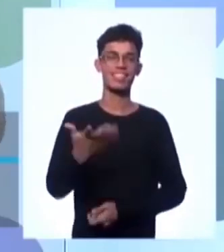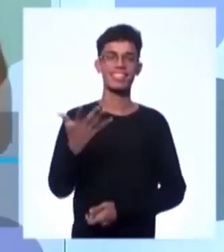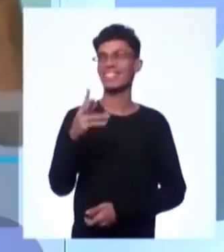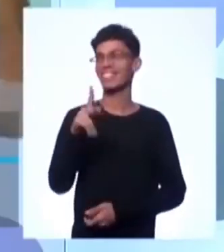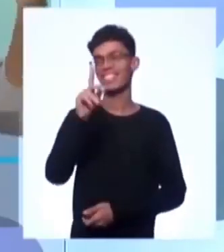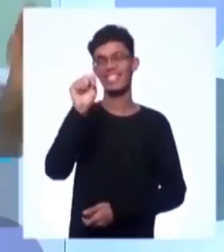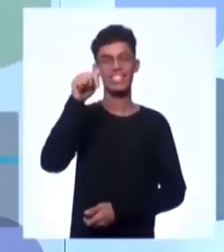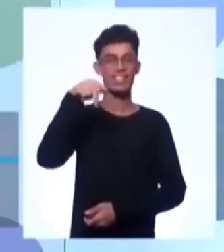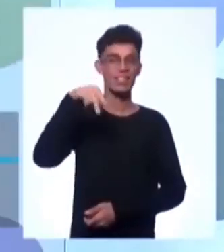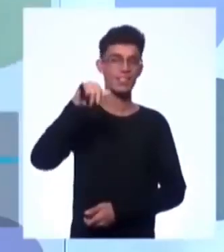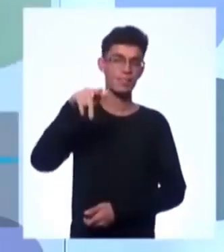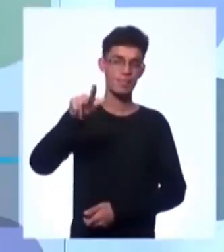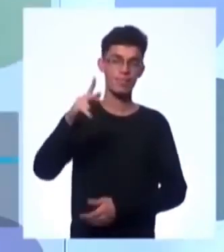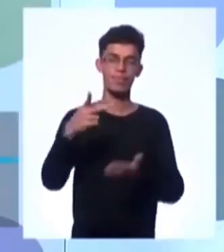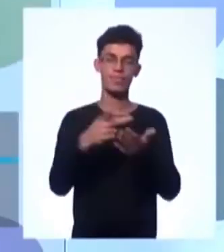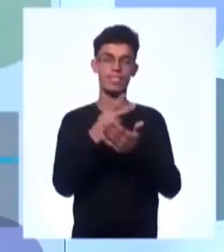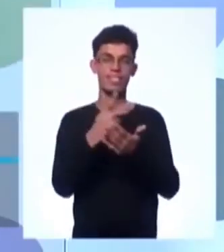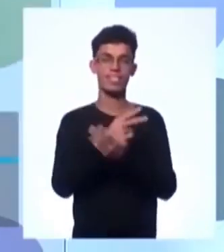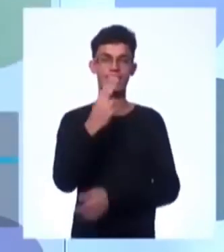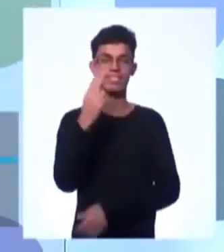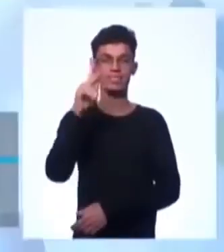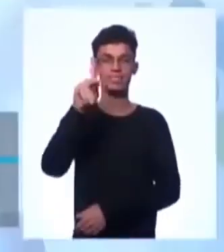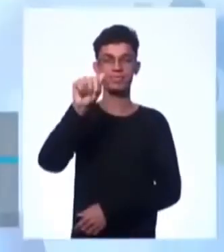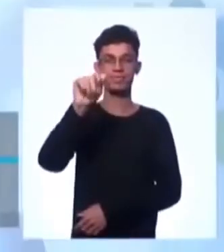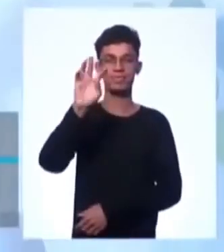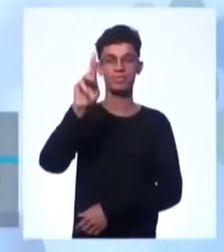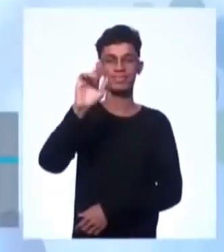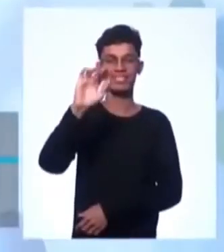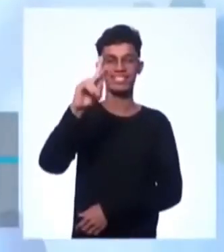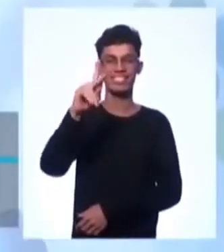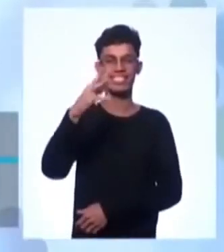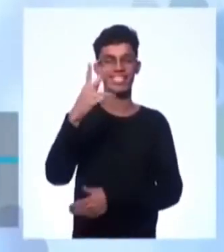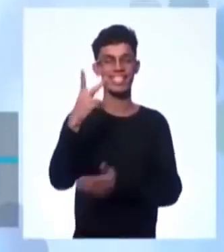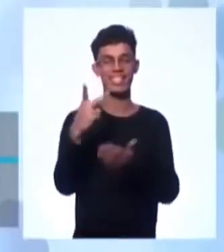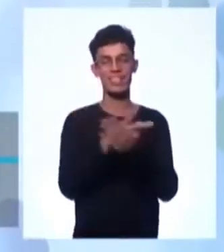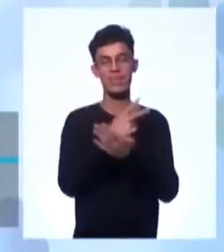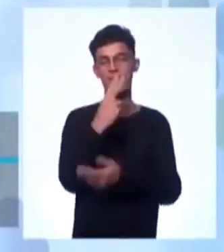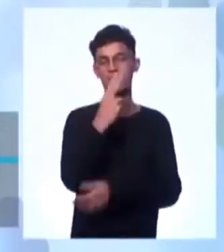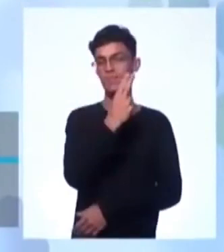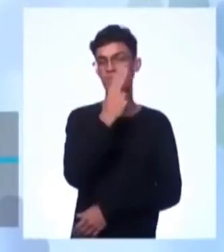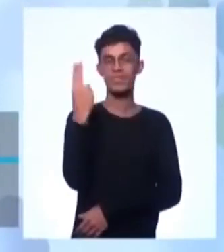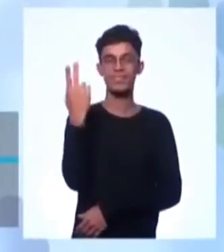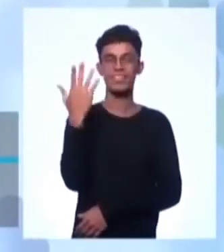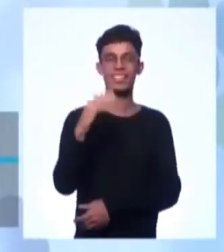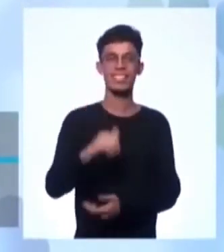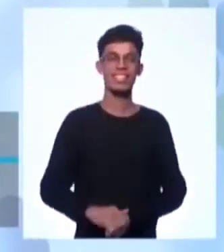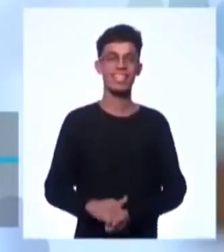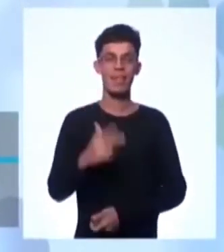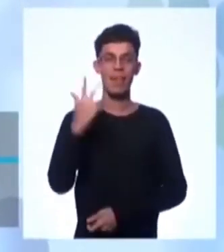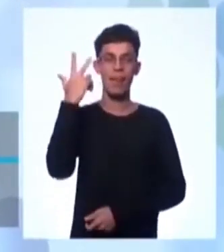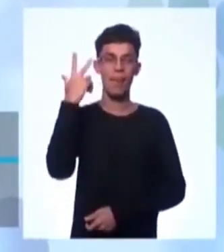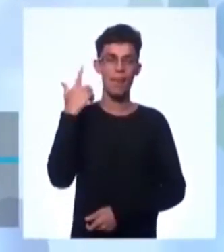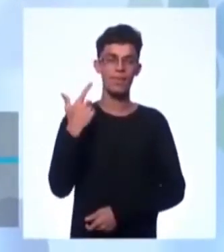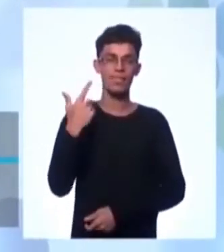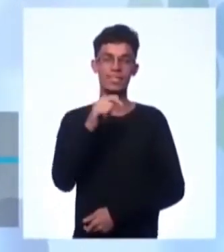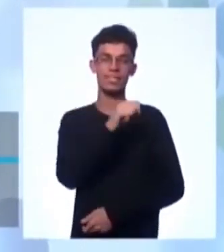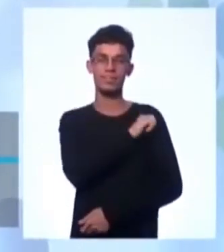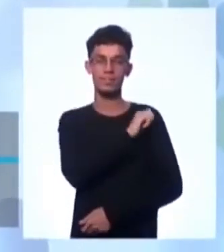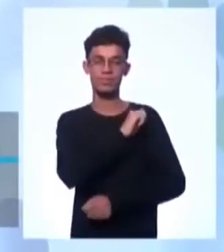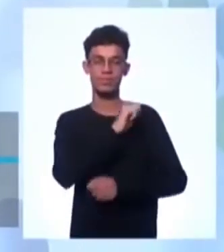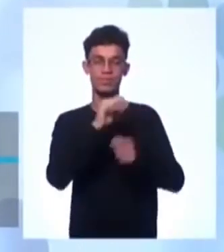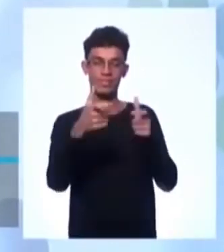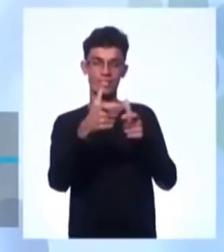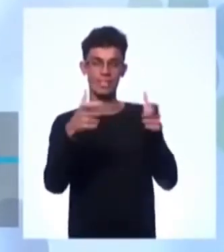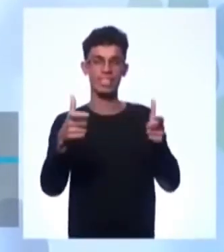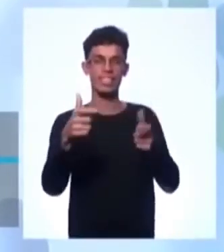Kaique. Patrick. Meu Deus do céu, passando É o vergonha. nome do aluno, é assim mesmo, viu, Faz Patrick? parte, né? É, eu Muitos alunos, né? Muitos, são